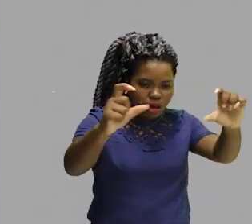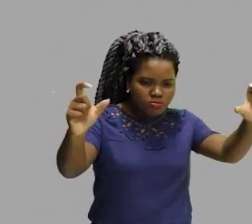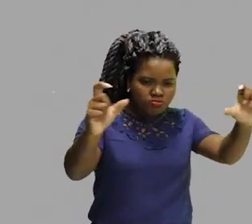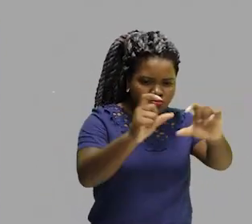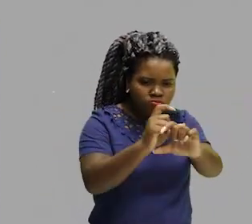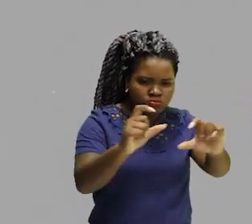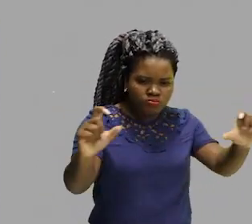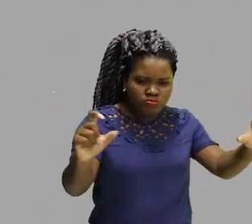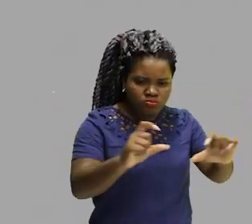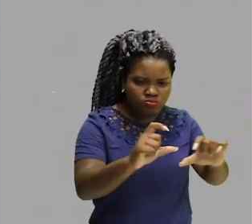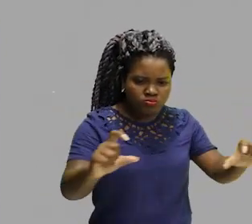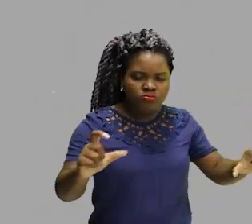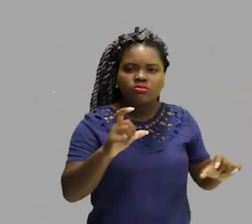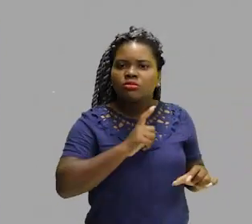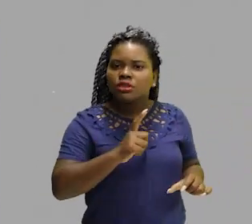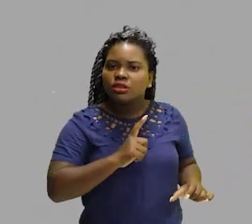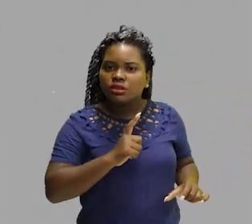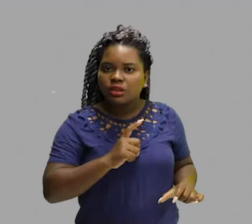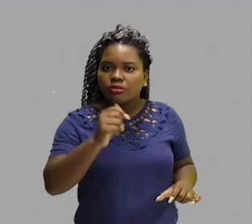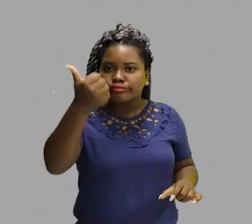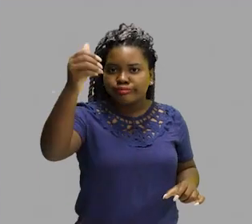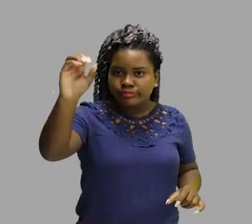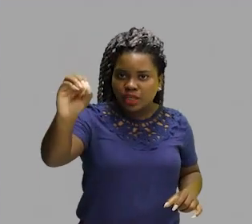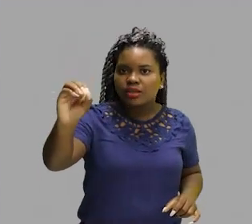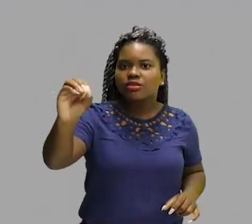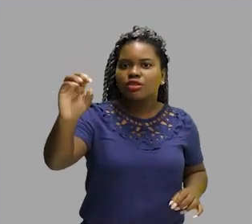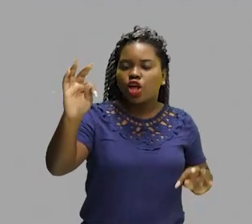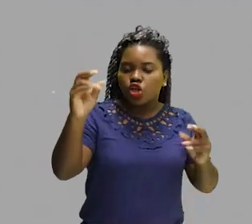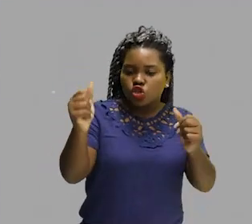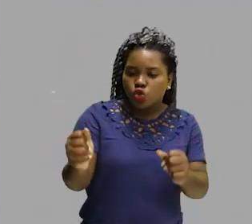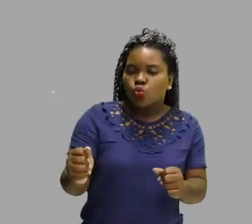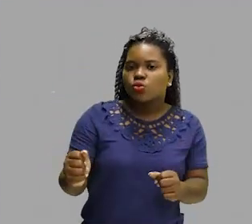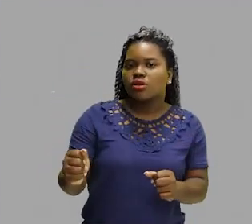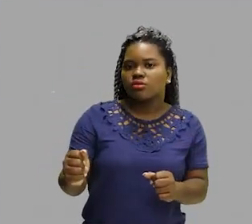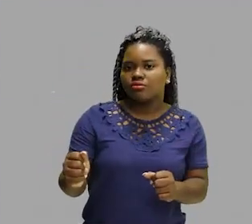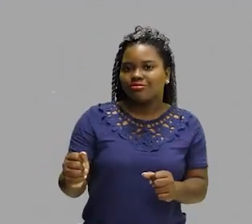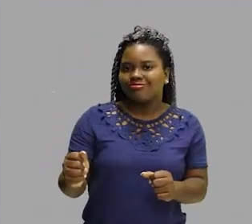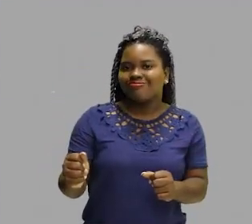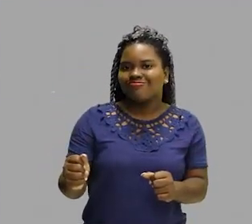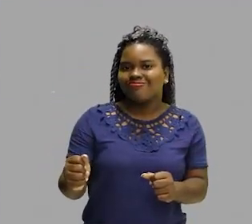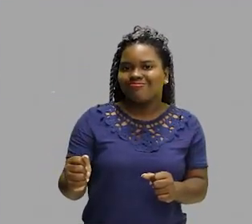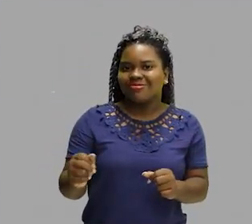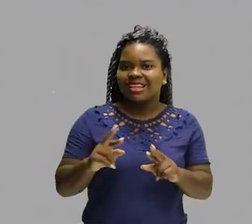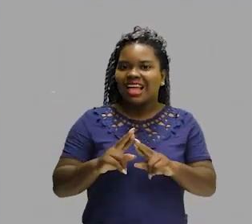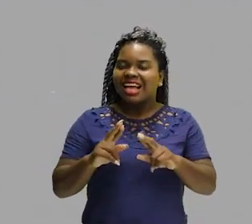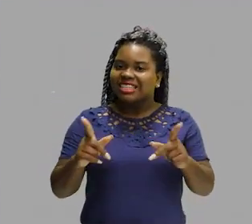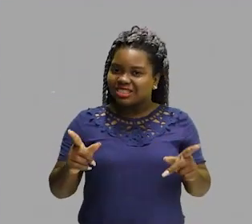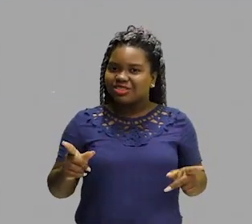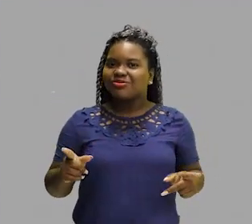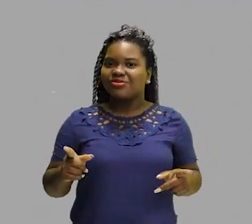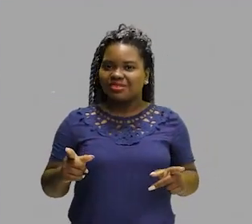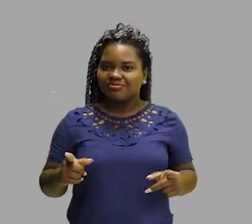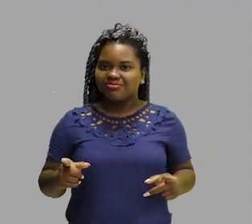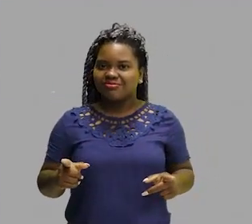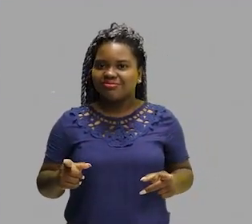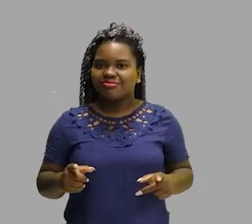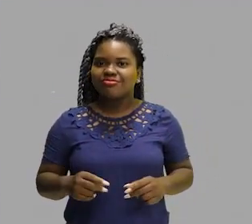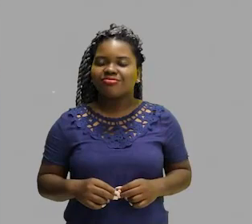sílabas e aí tem situação por questões fonéticas onde você vai juntar. Então vai ser diferente daquela sílaba